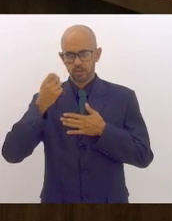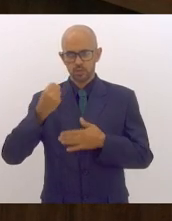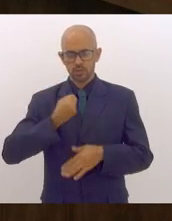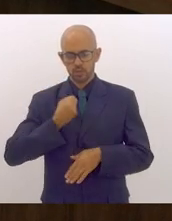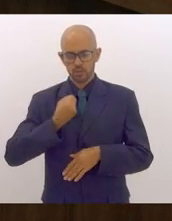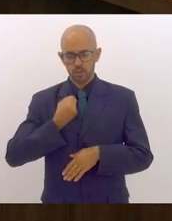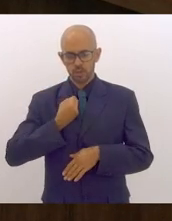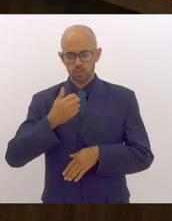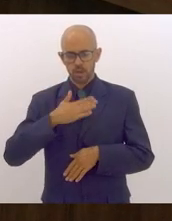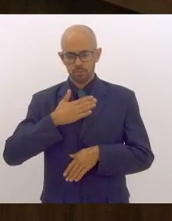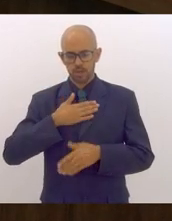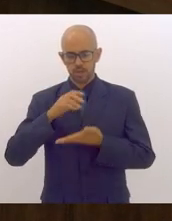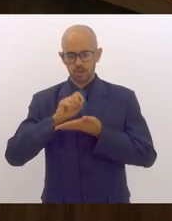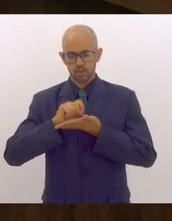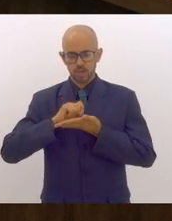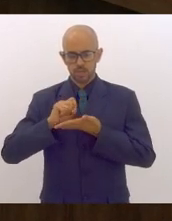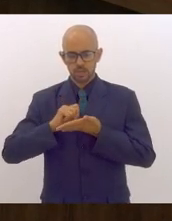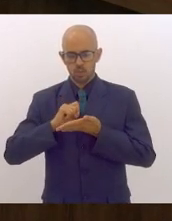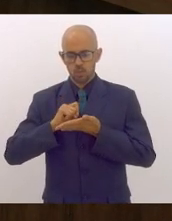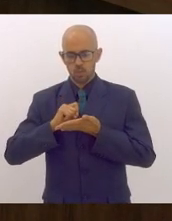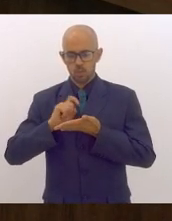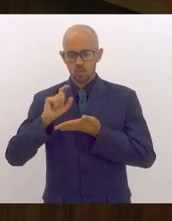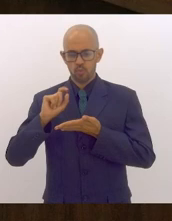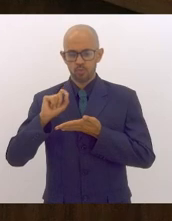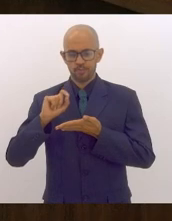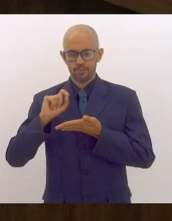Na minha anotação...